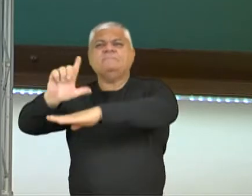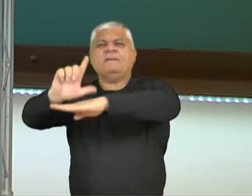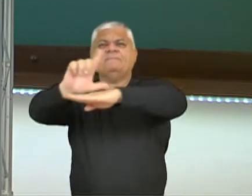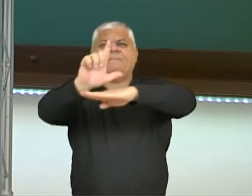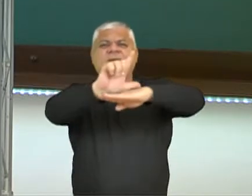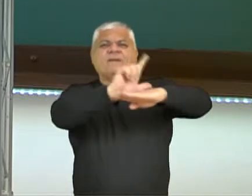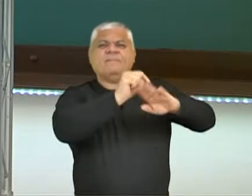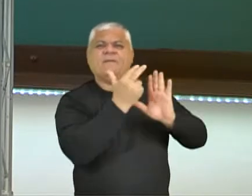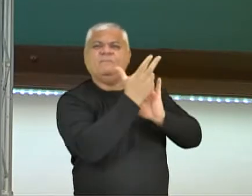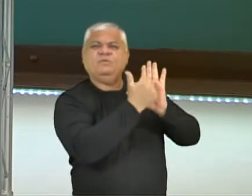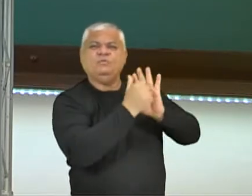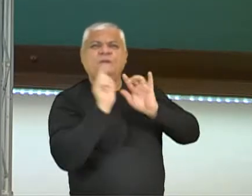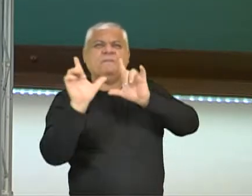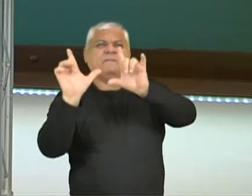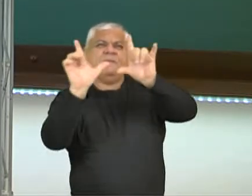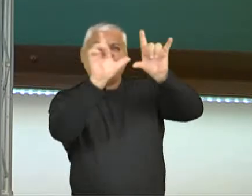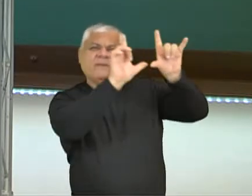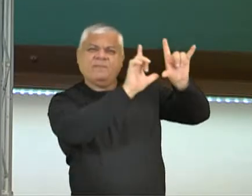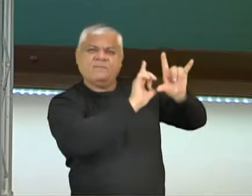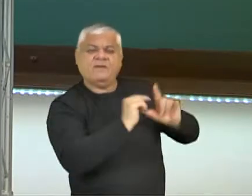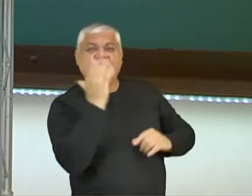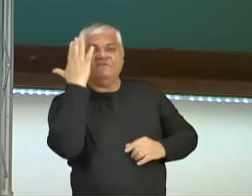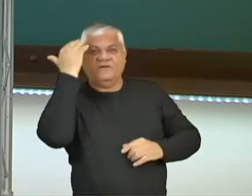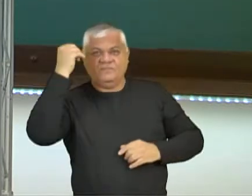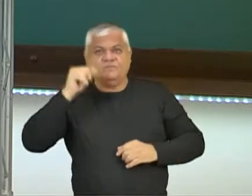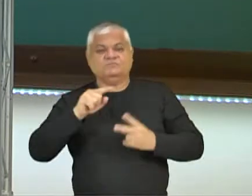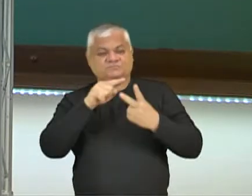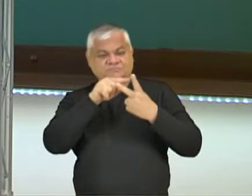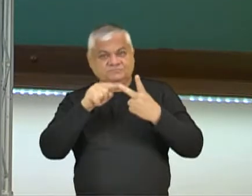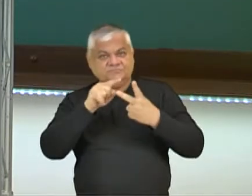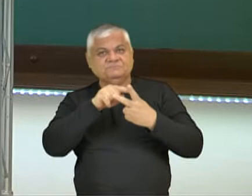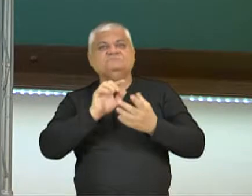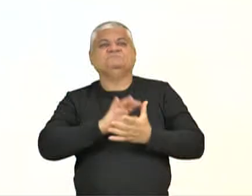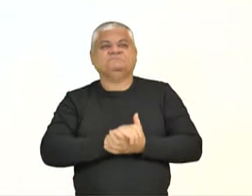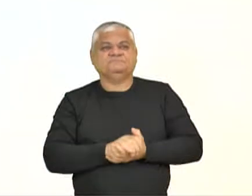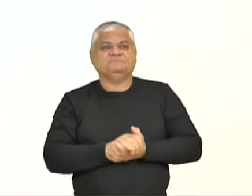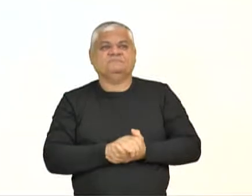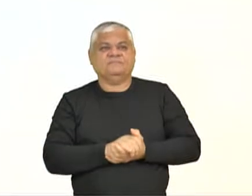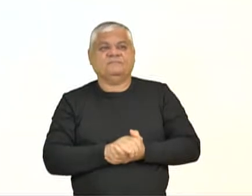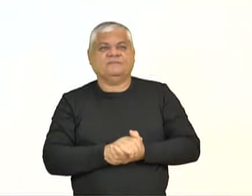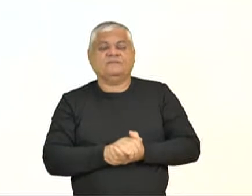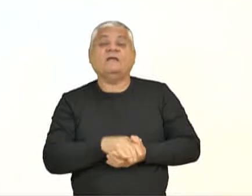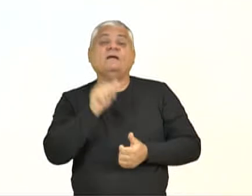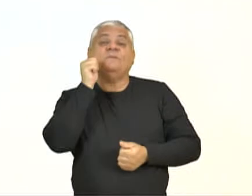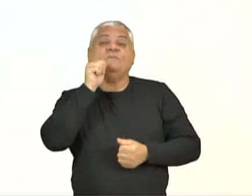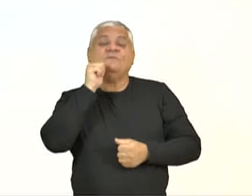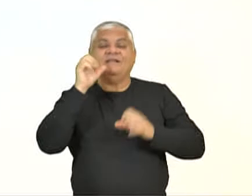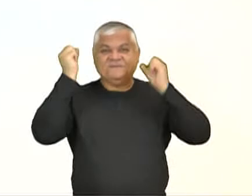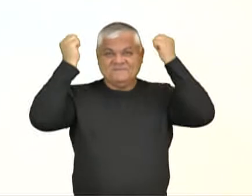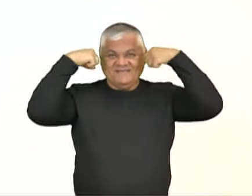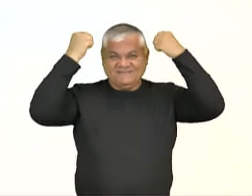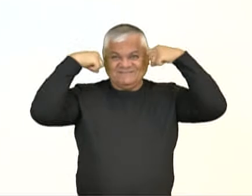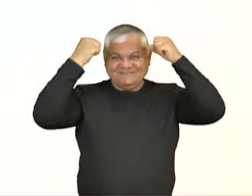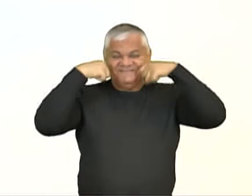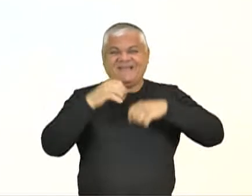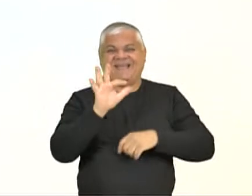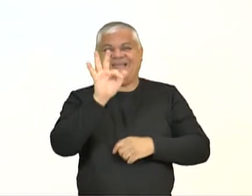e essas duas principais famosas aí, tá bom? A pintora mexicana, sabia